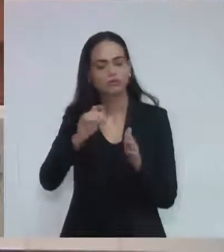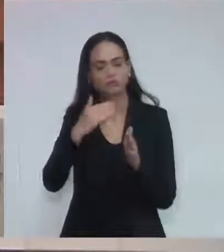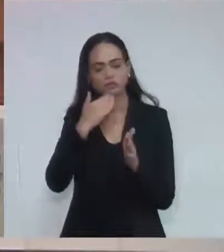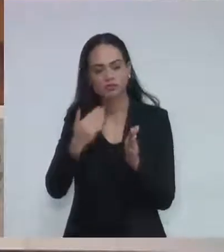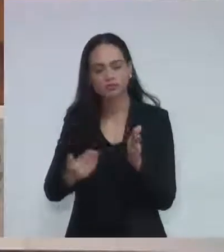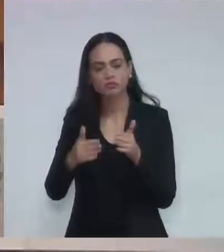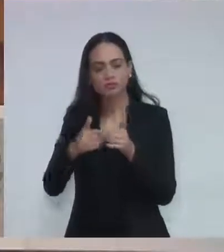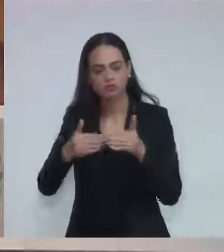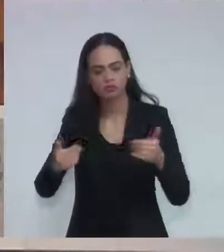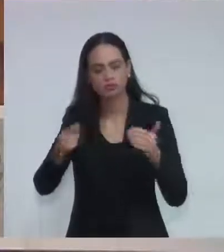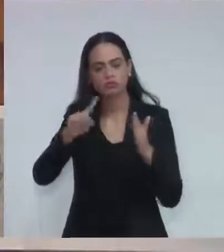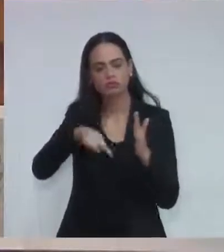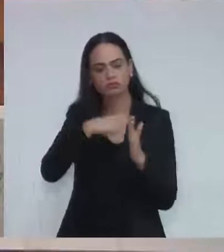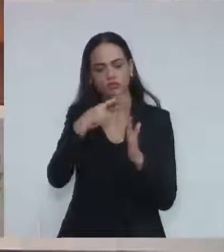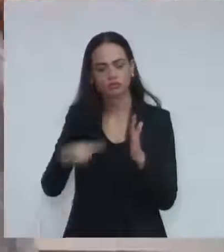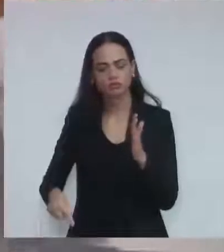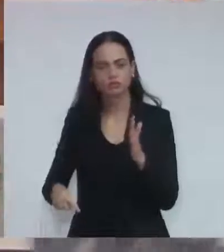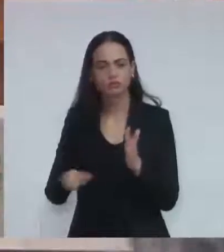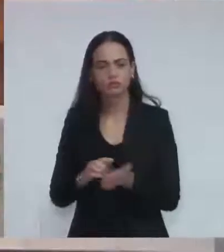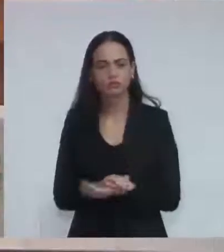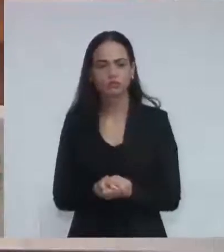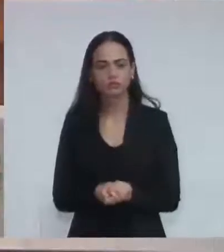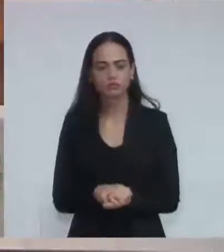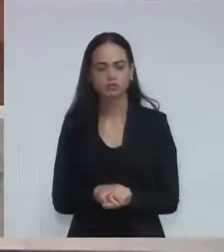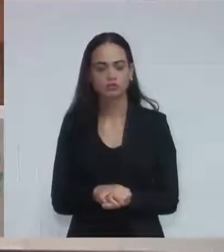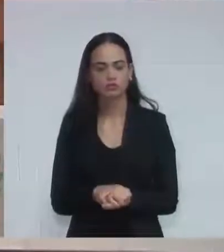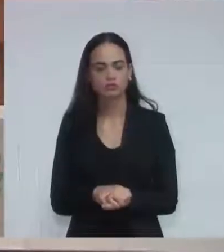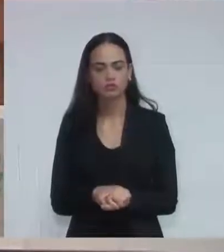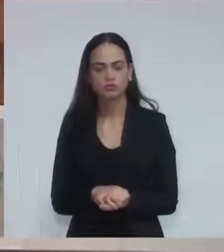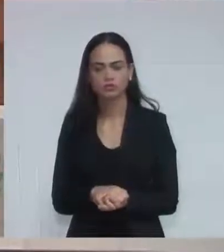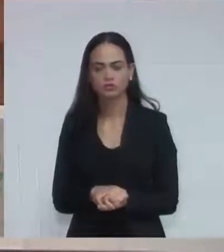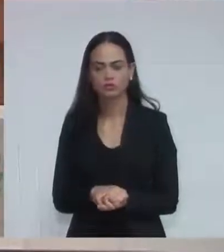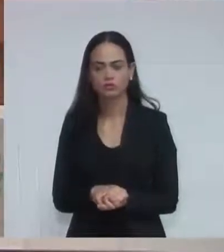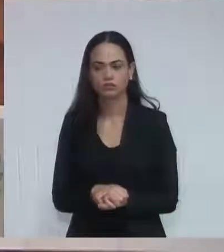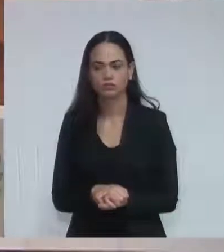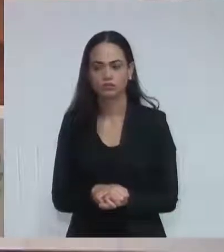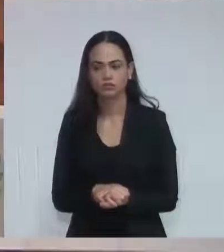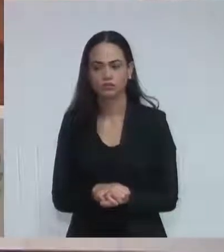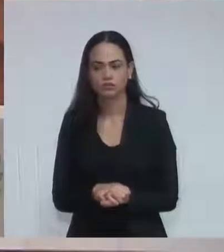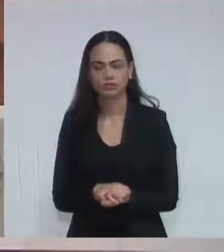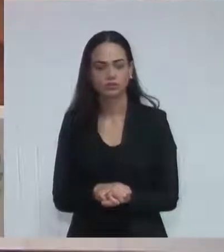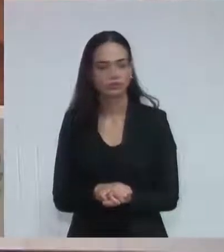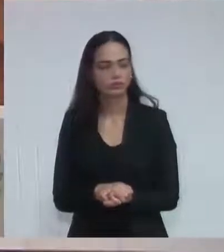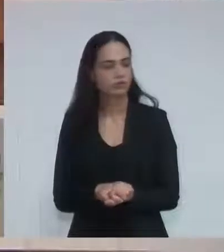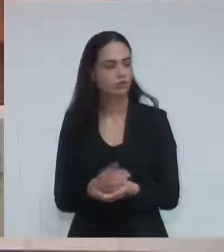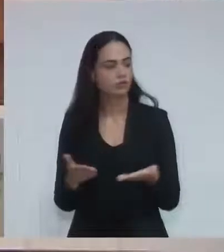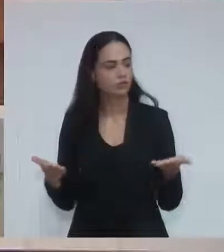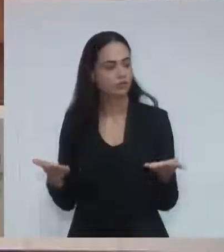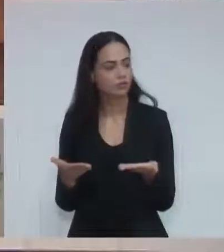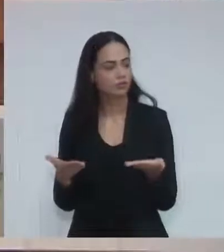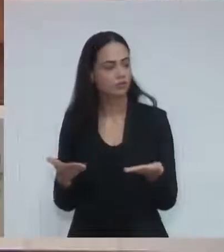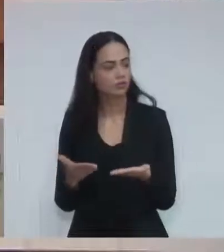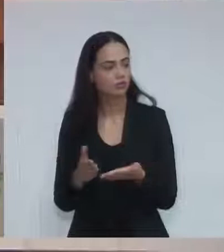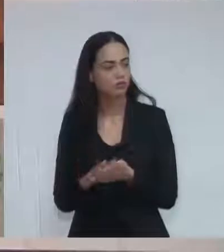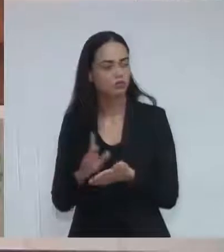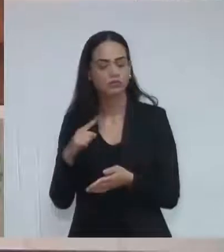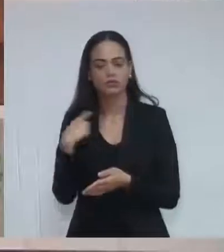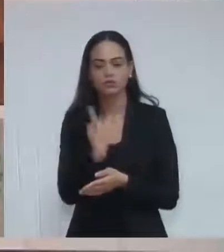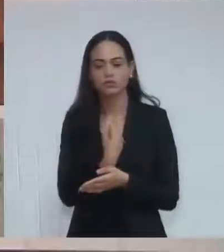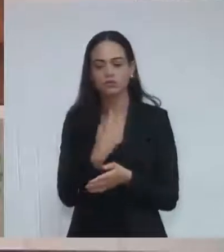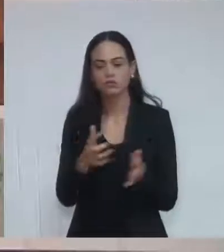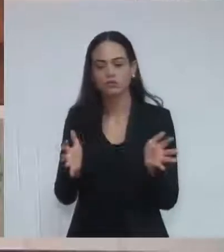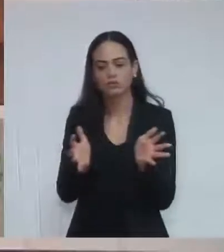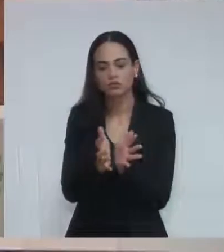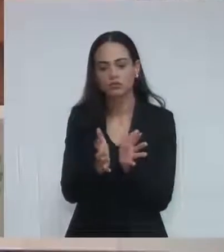nº 7.347, de 85. Remitam-se, pois, as nossas homenagens aos autos do Conselho Superior do